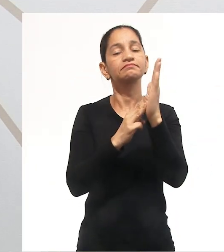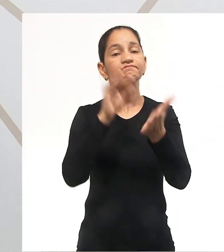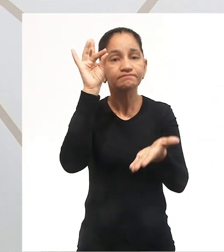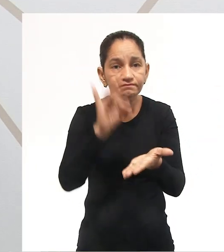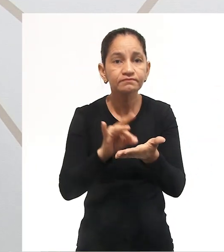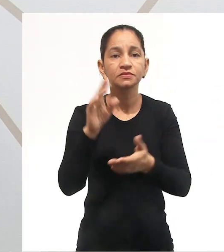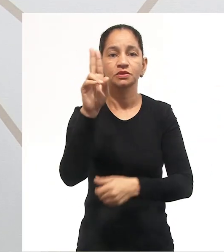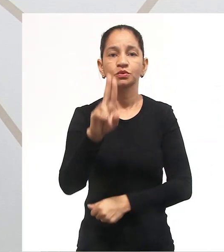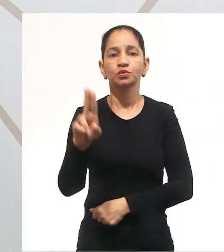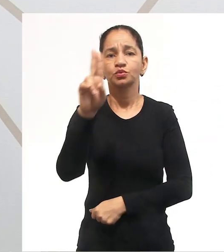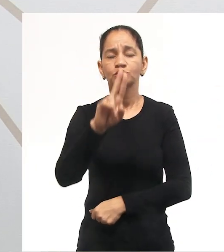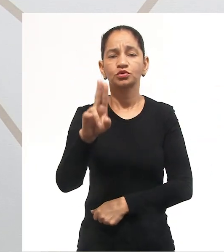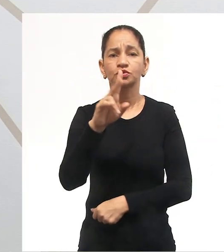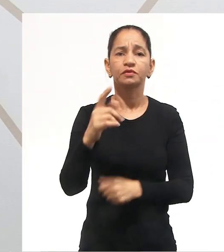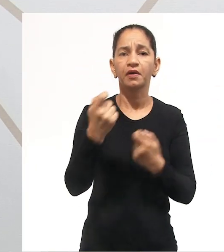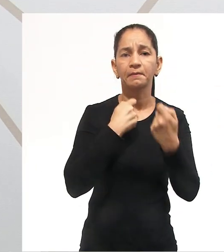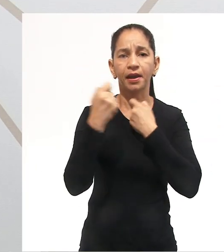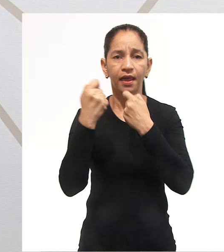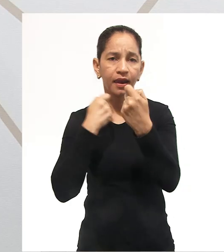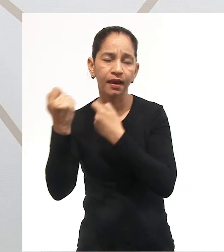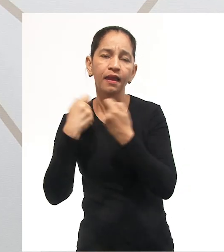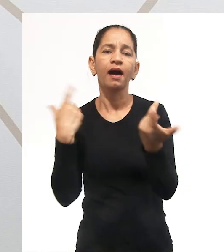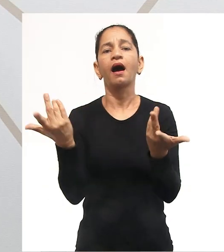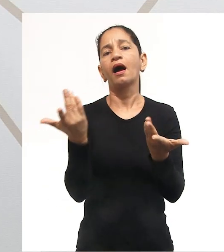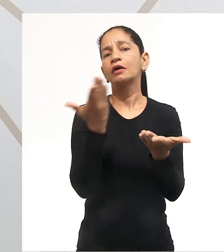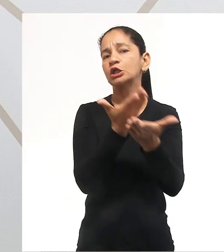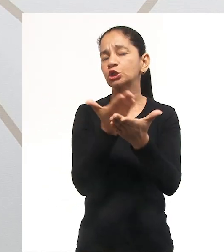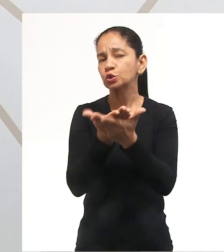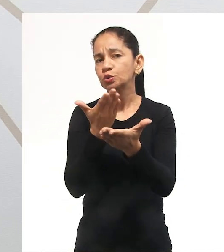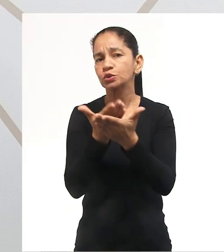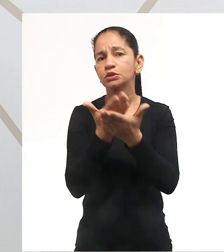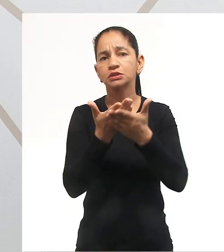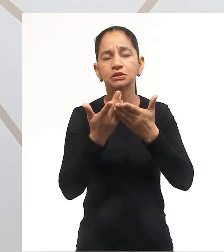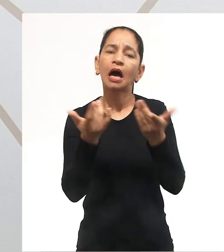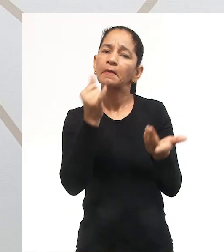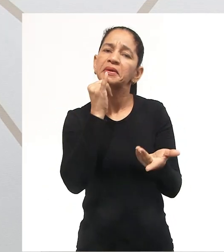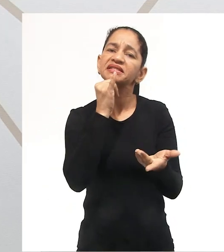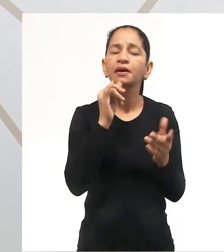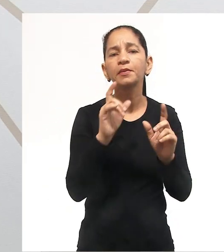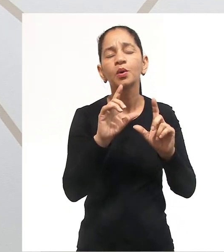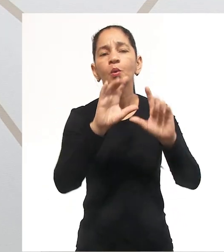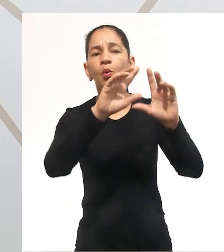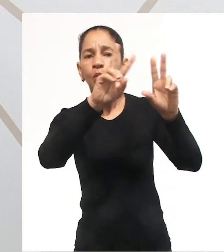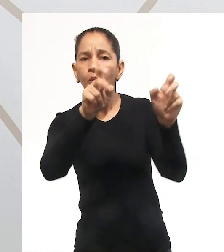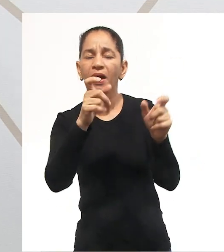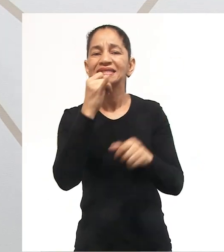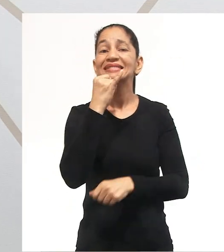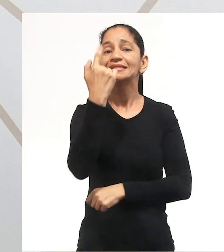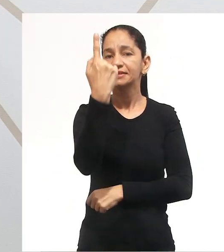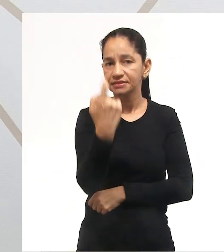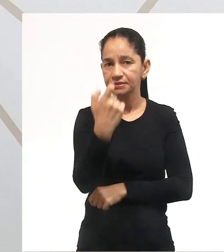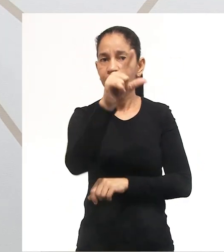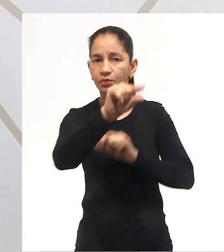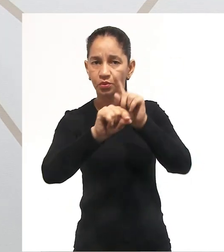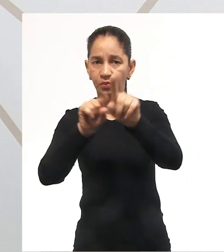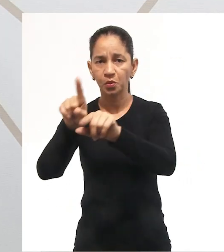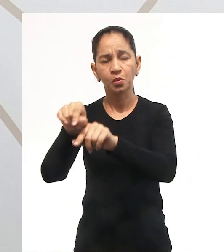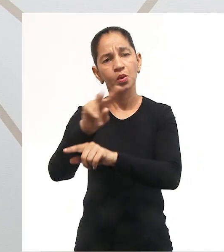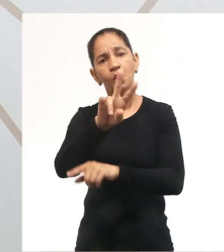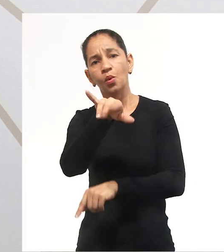metodologia em si que vocês realizaram? Foi entrevista? Foi estudo de caso? Só para, né, a gente situar